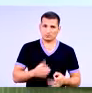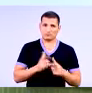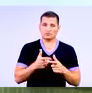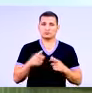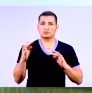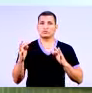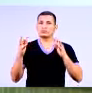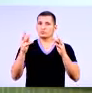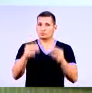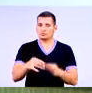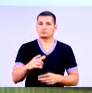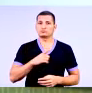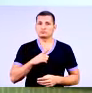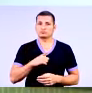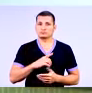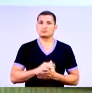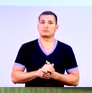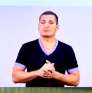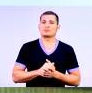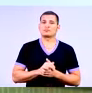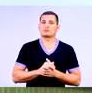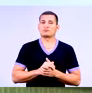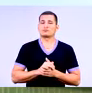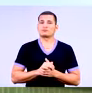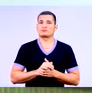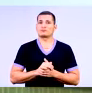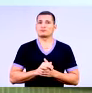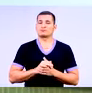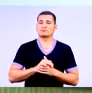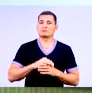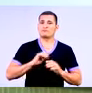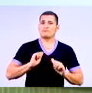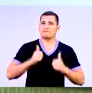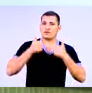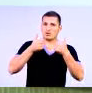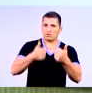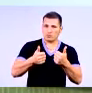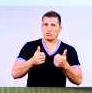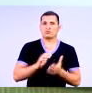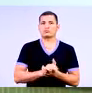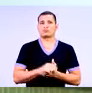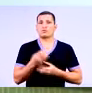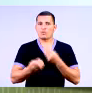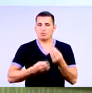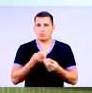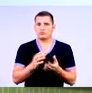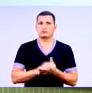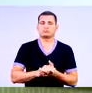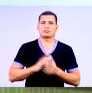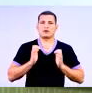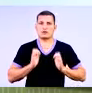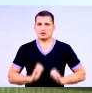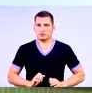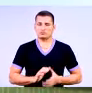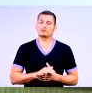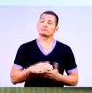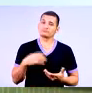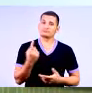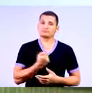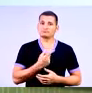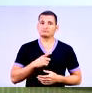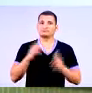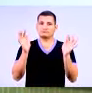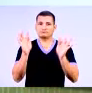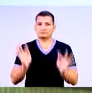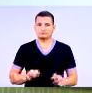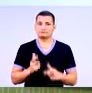estão trabalhando com a questão dos valores, dos princípios éticos, né? E aí, assim, nos deixa muito feliz, porque